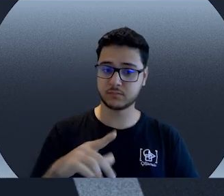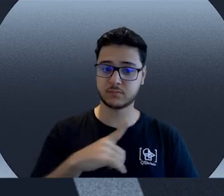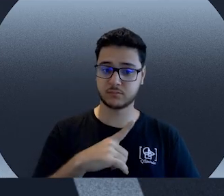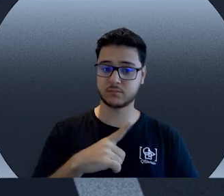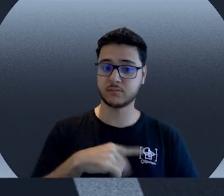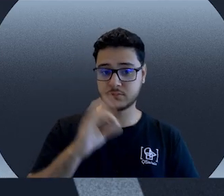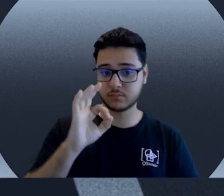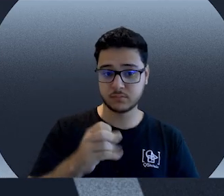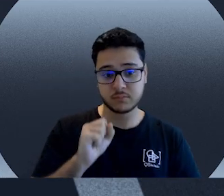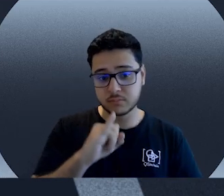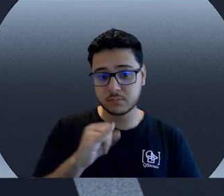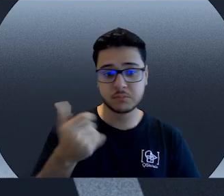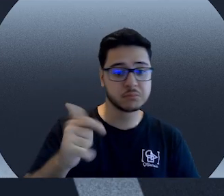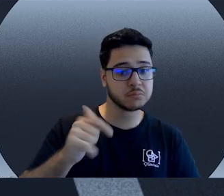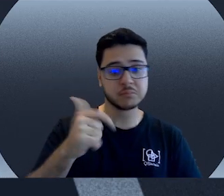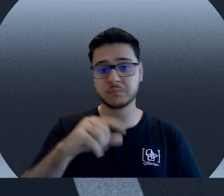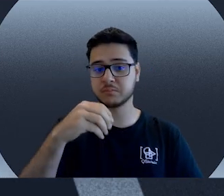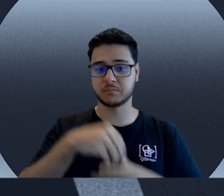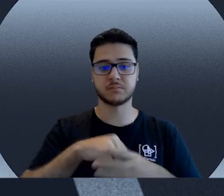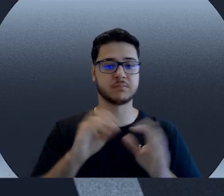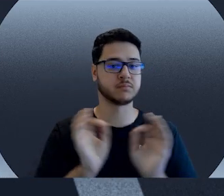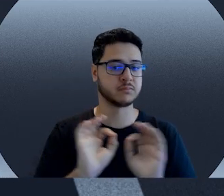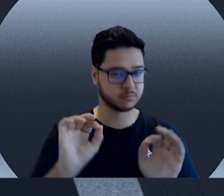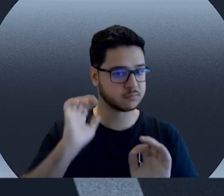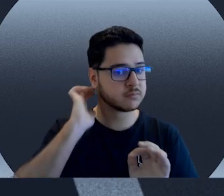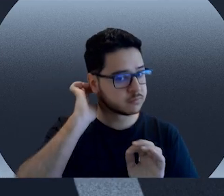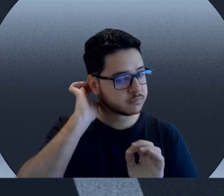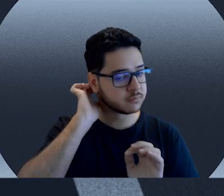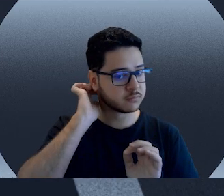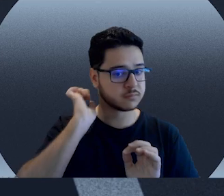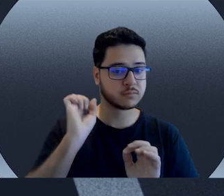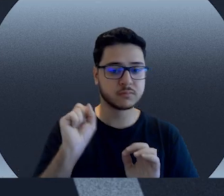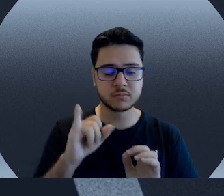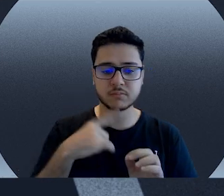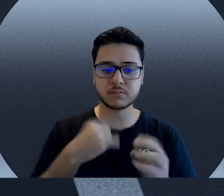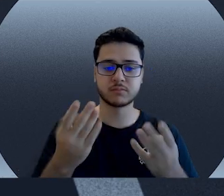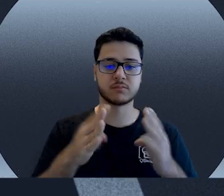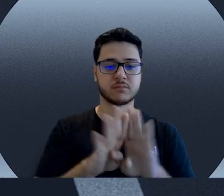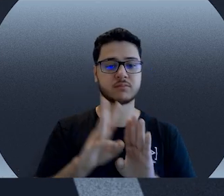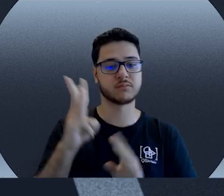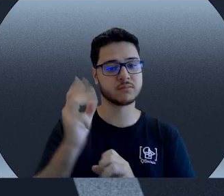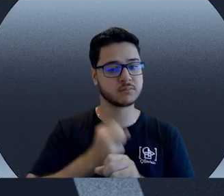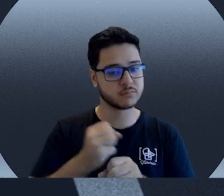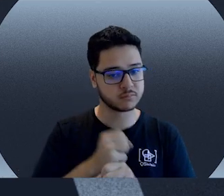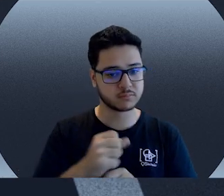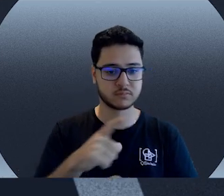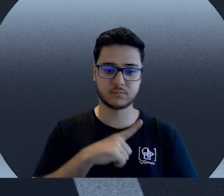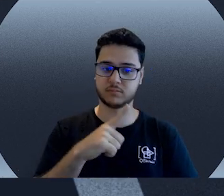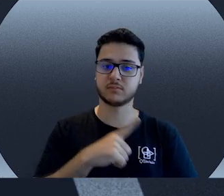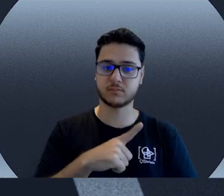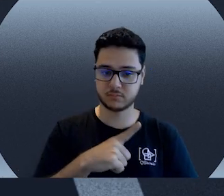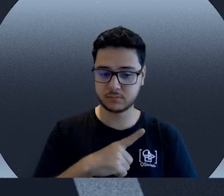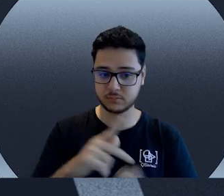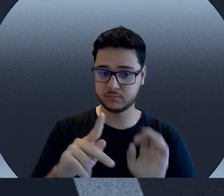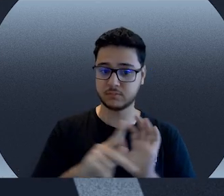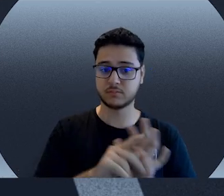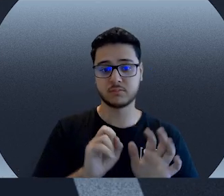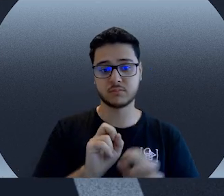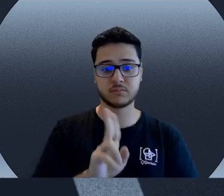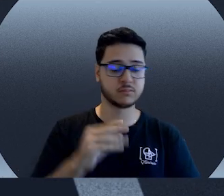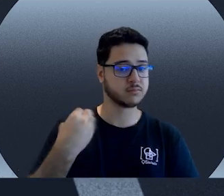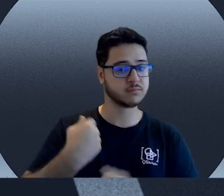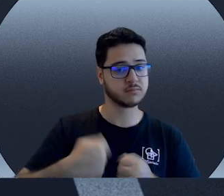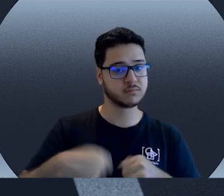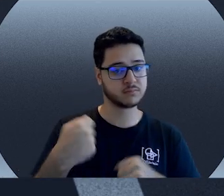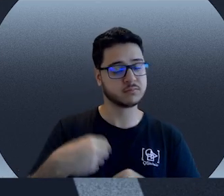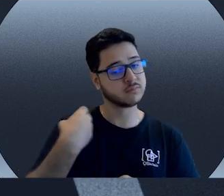se eu não estiver lá dentro? Se ela estiver fechada por 3 anos, aquela obra ainda existe? Ou ela precisa da minha